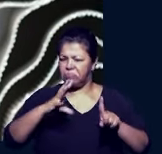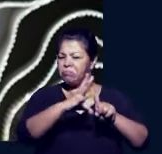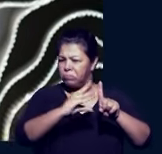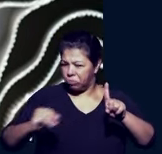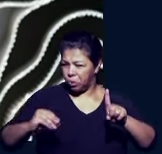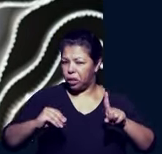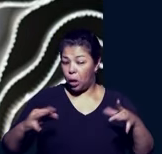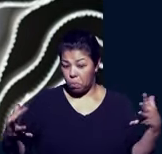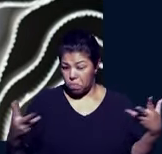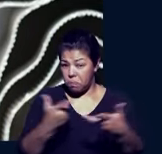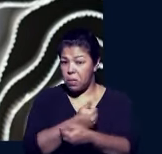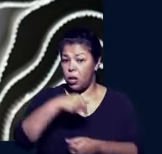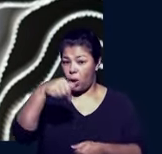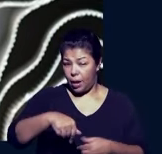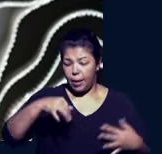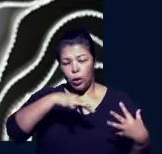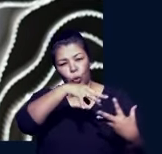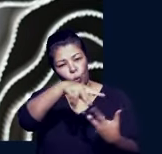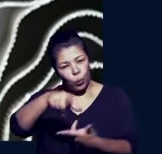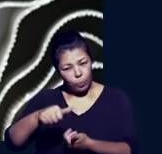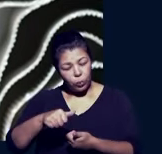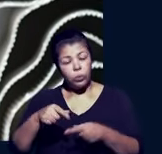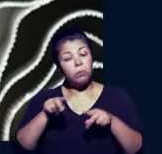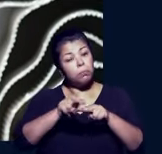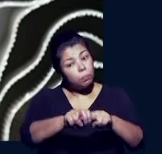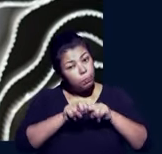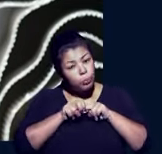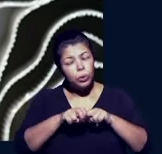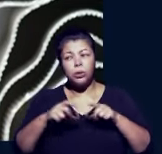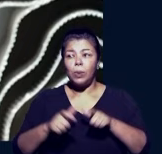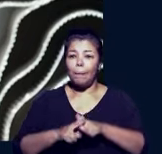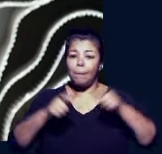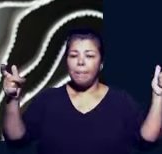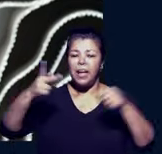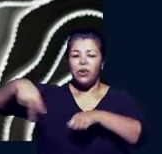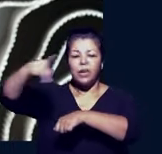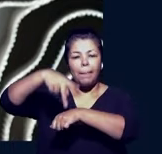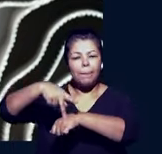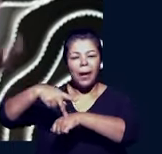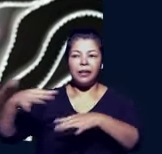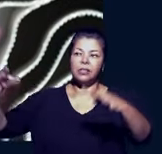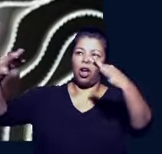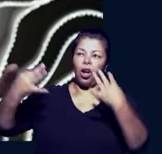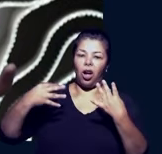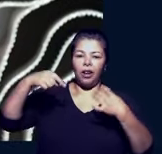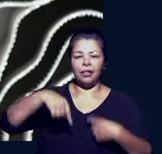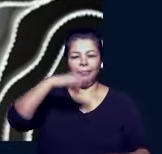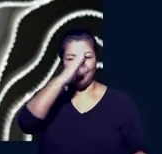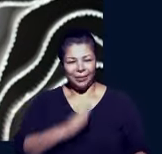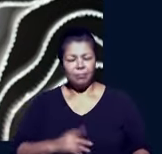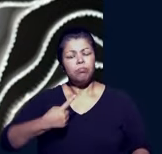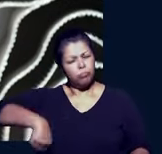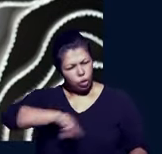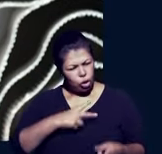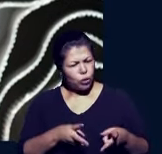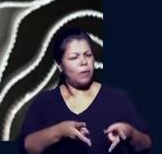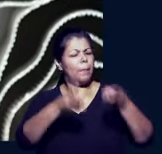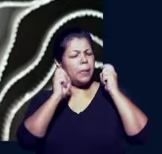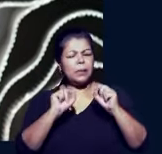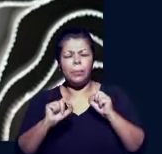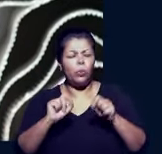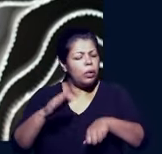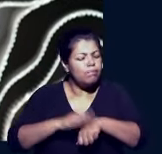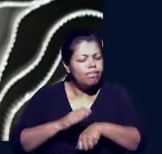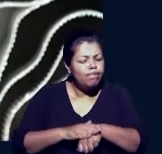planeta e é por isso que a gente tem atraído tanto interesse e eu tenho certeza que a gente vai perceber o que deu errado aplicar nos